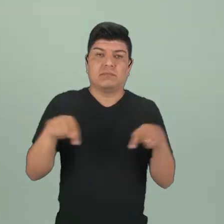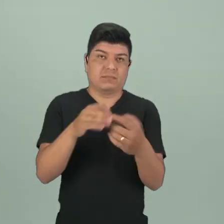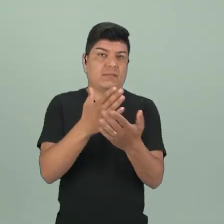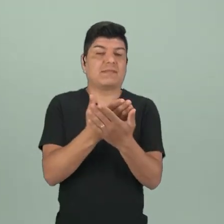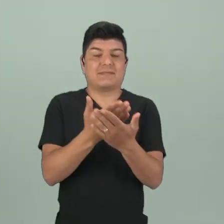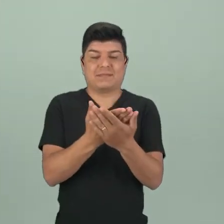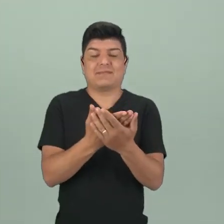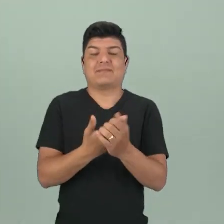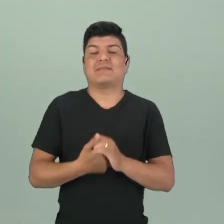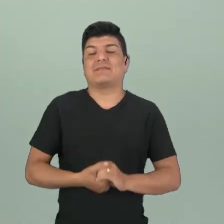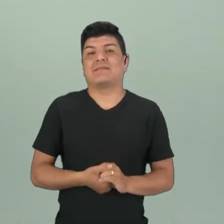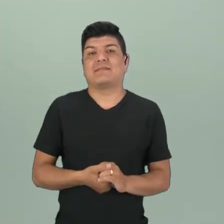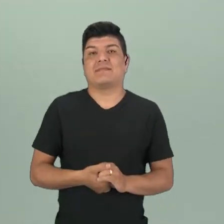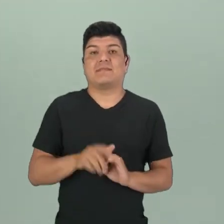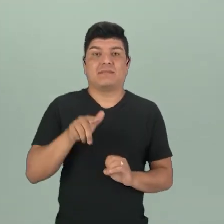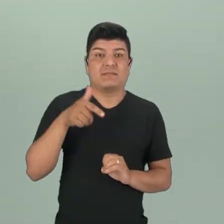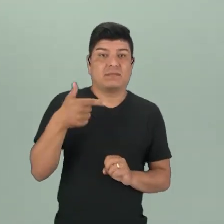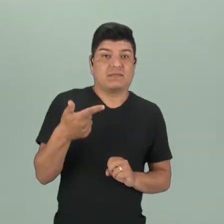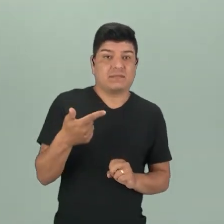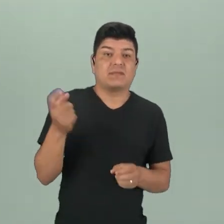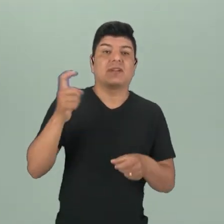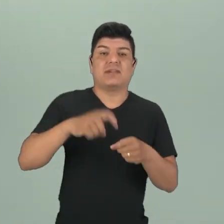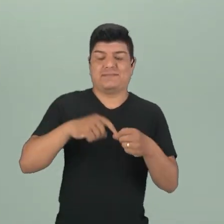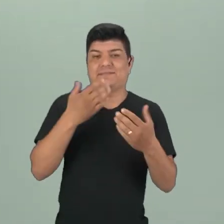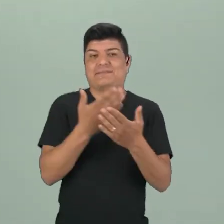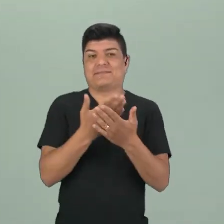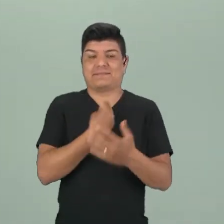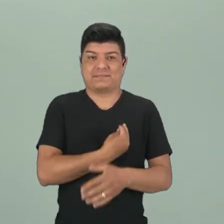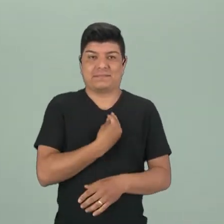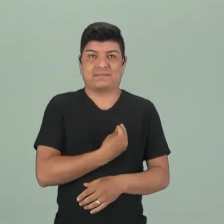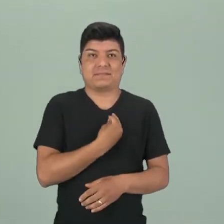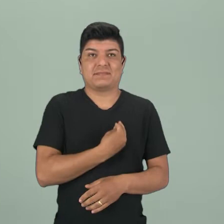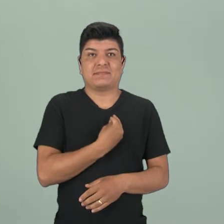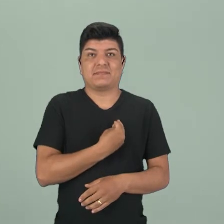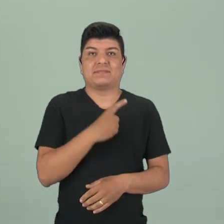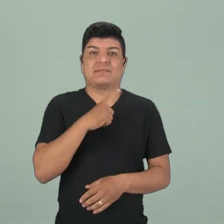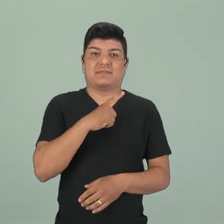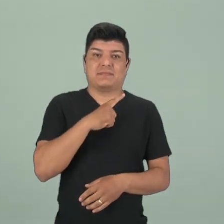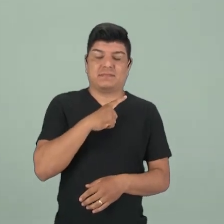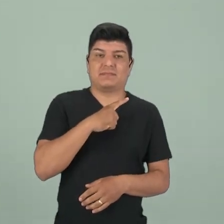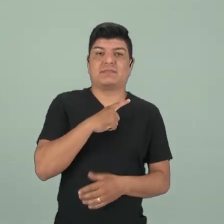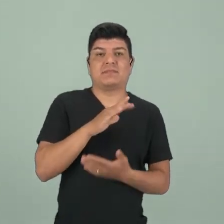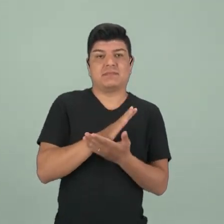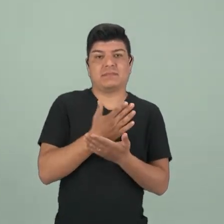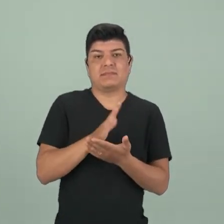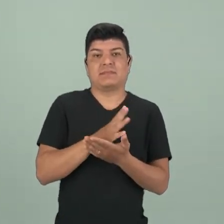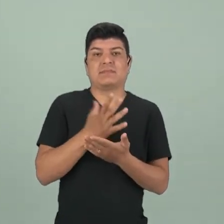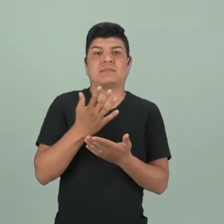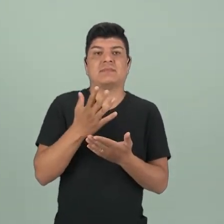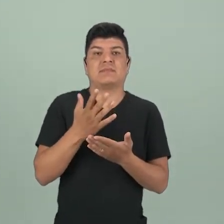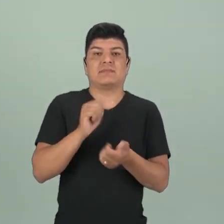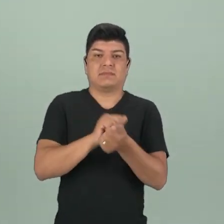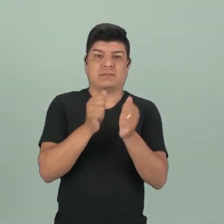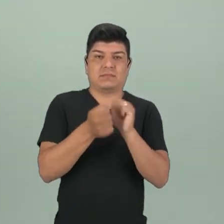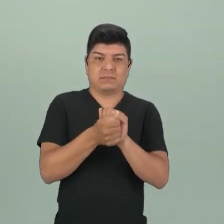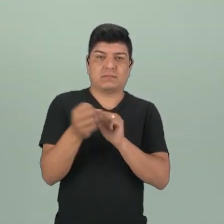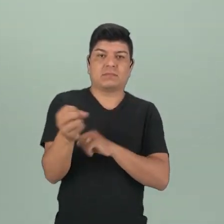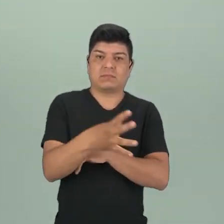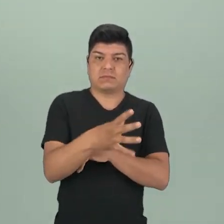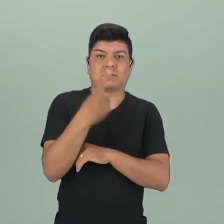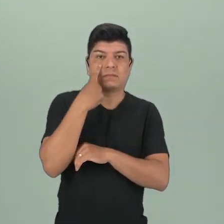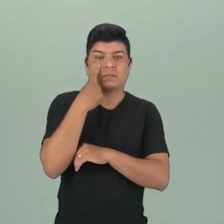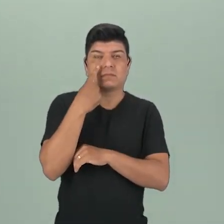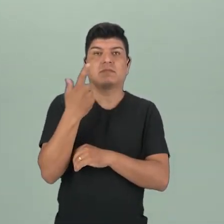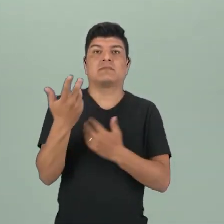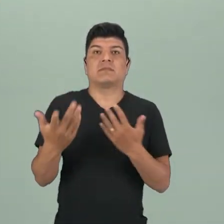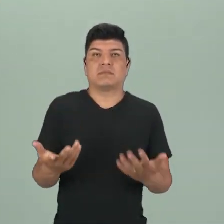escolar, né? Posteriormente aí quando retornarmos às aulas presenciais, teremos, né, algumas novas adaptações. Acho que vocês verão